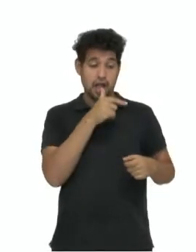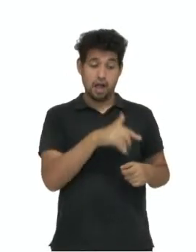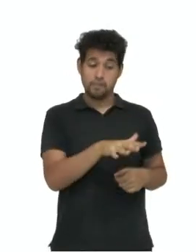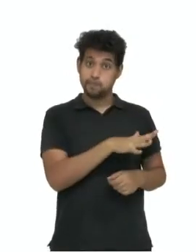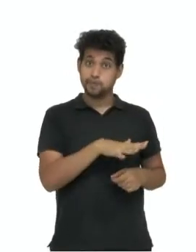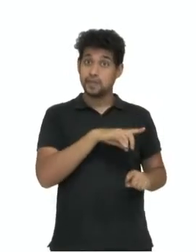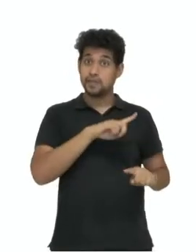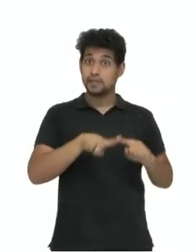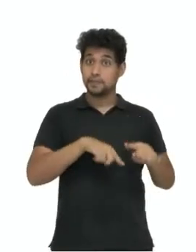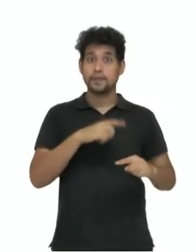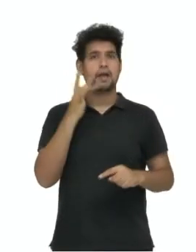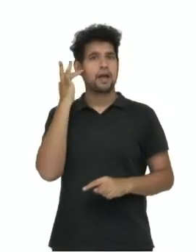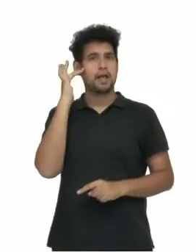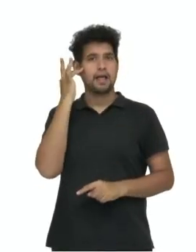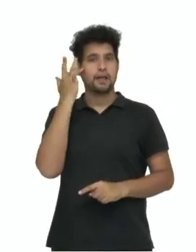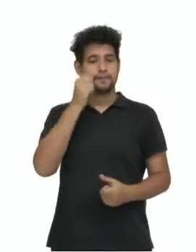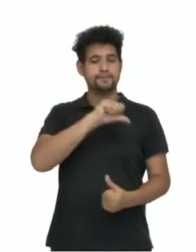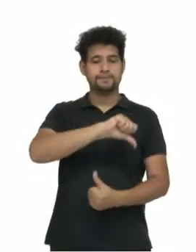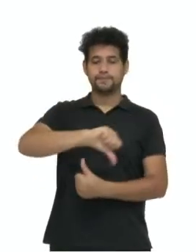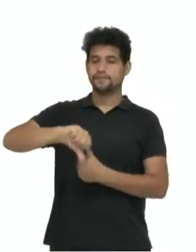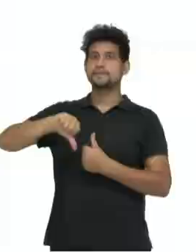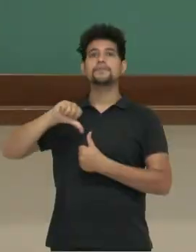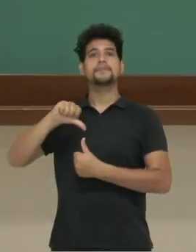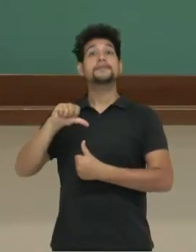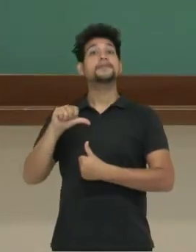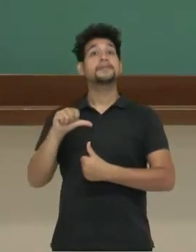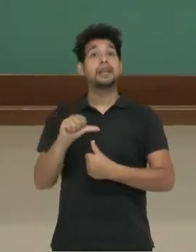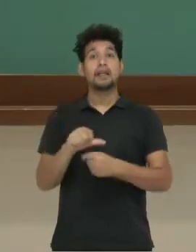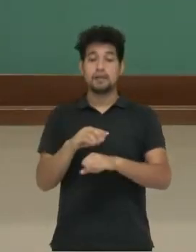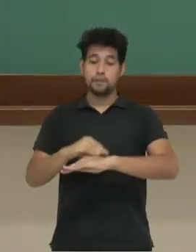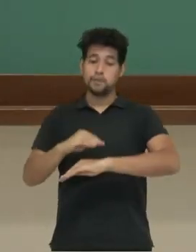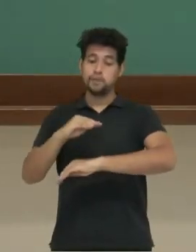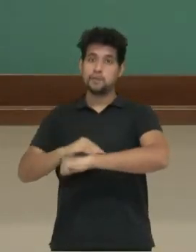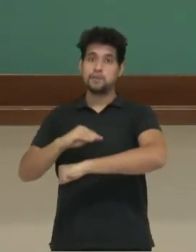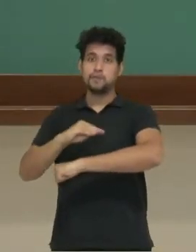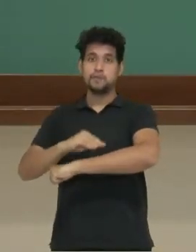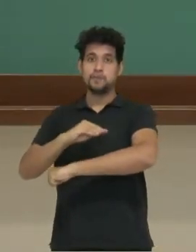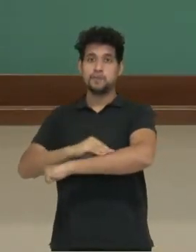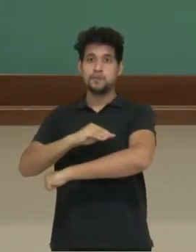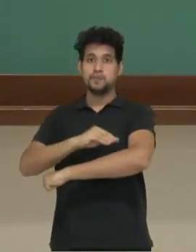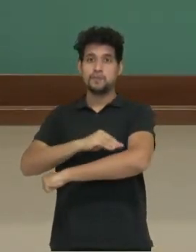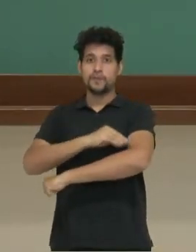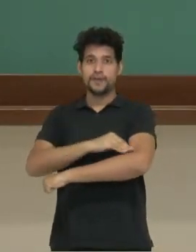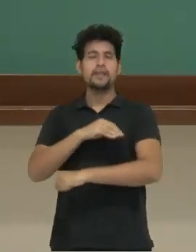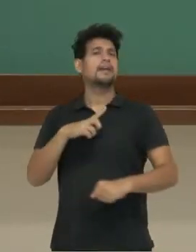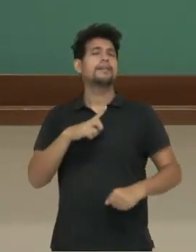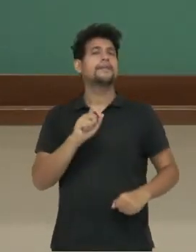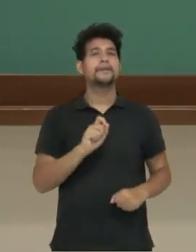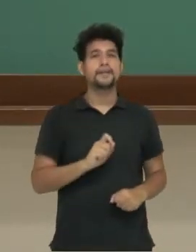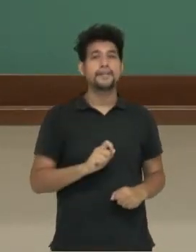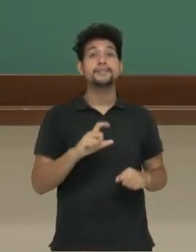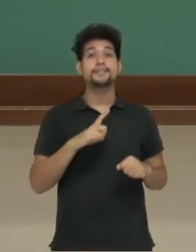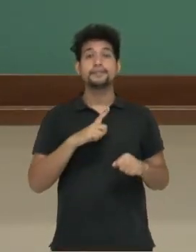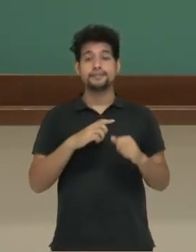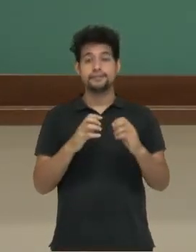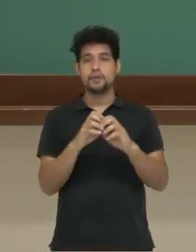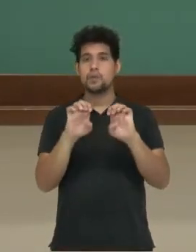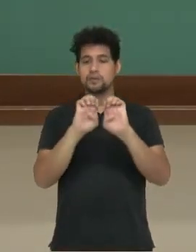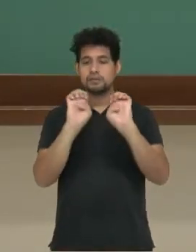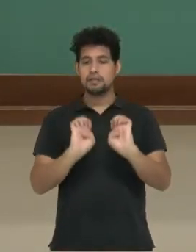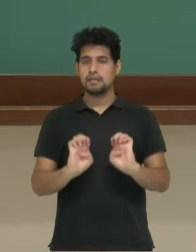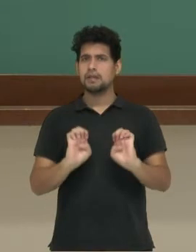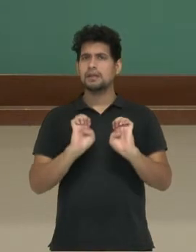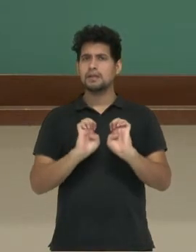E quando ele atinge a fase adulta, ele vai se tornar terrestre. Na fase adulta é que ele vai ter o esqueleto apendicular, que são